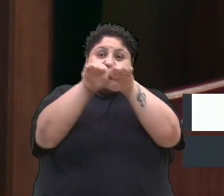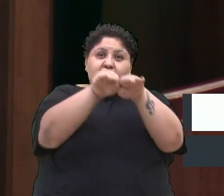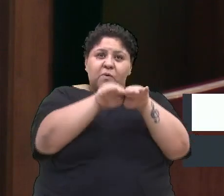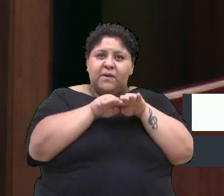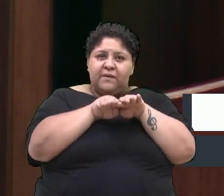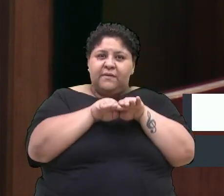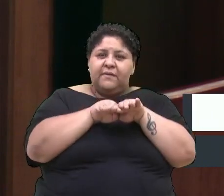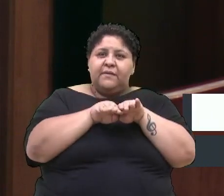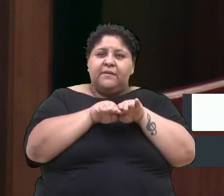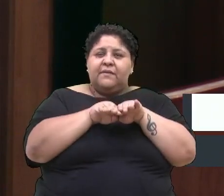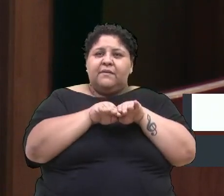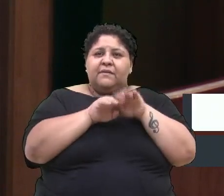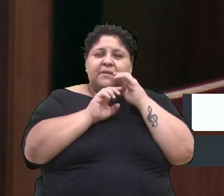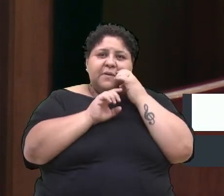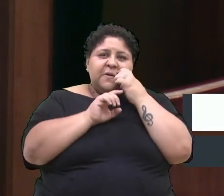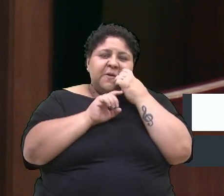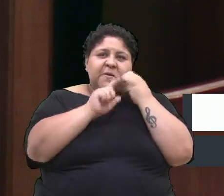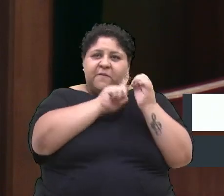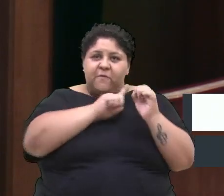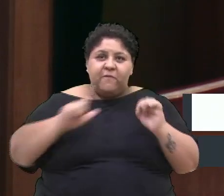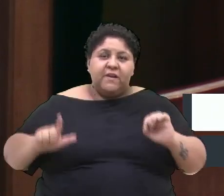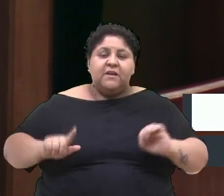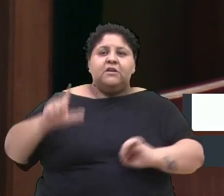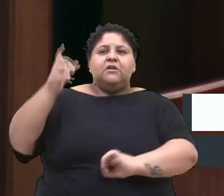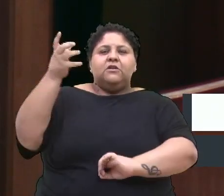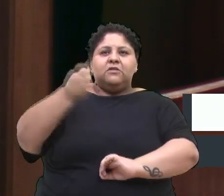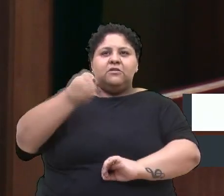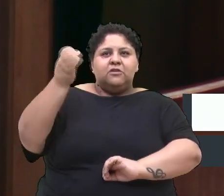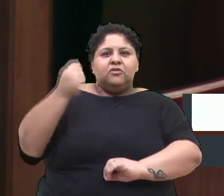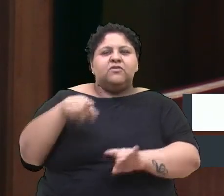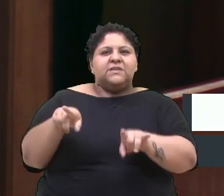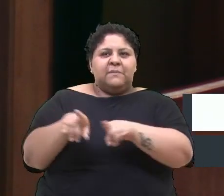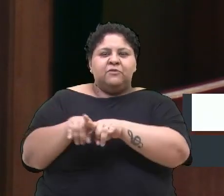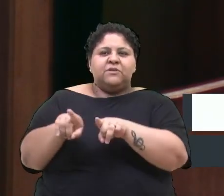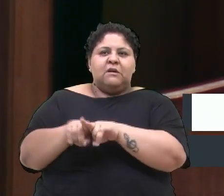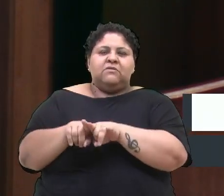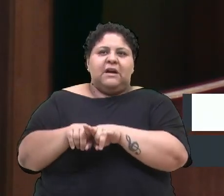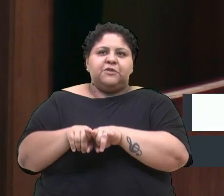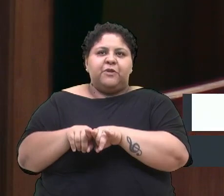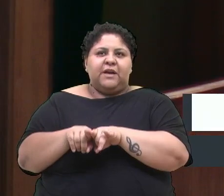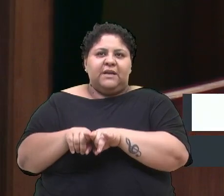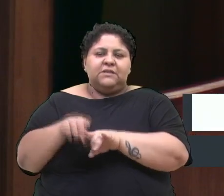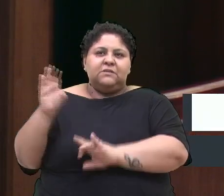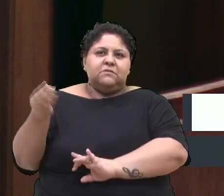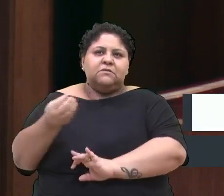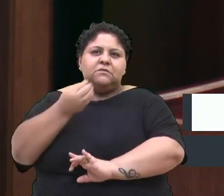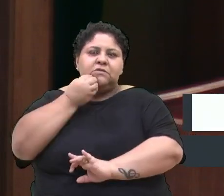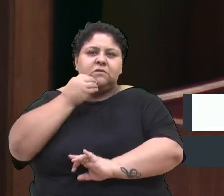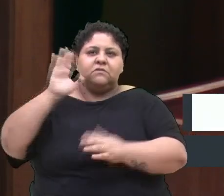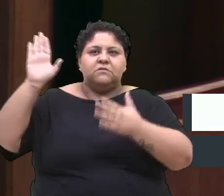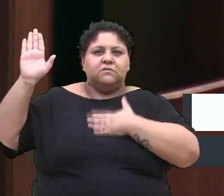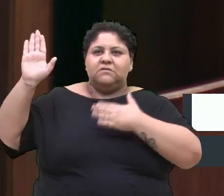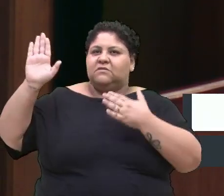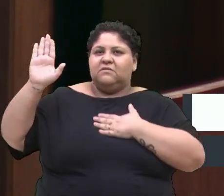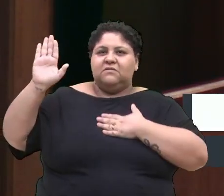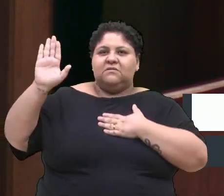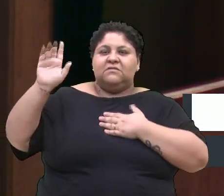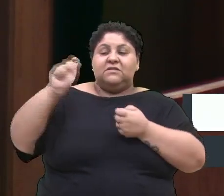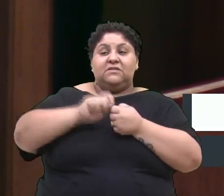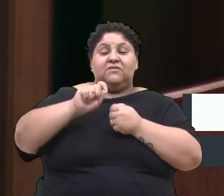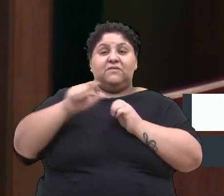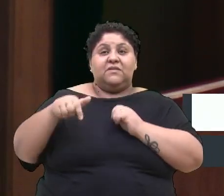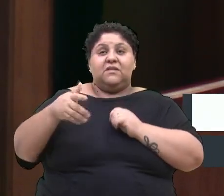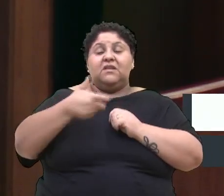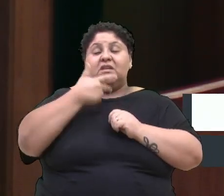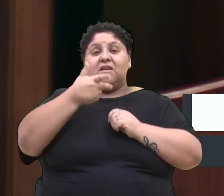Assim pegou o Estado o governador Eduardo Leite. Evidentemente que ele fez algumas promessas que não cumpriu. Mas eu quero citar aqui,